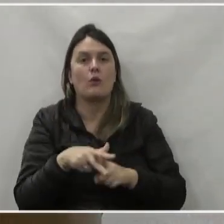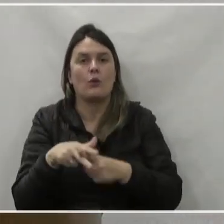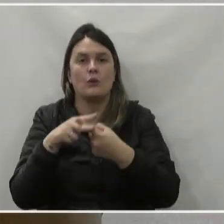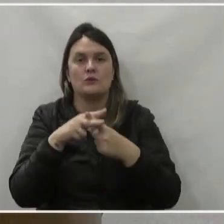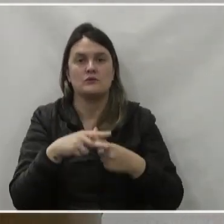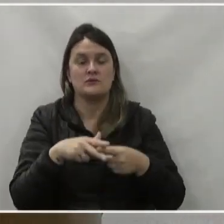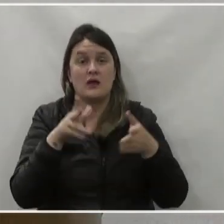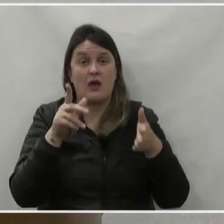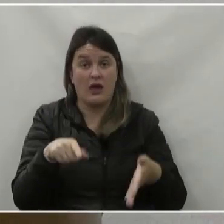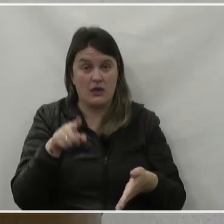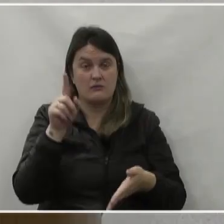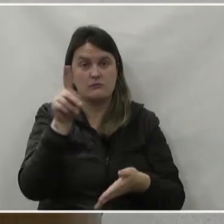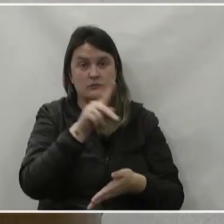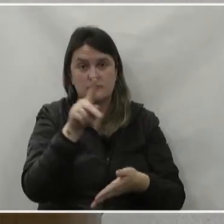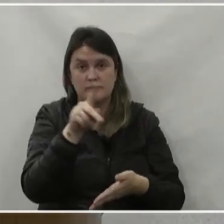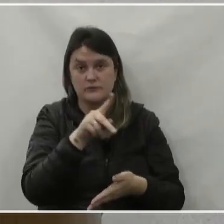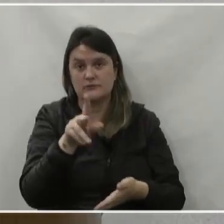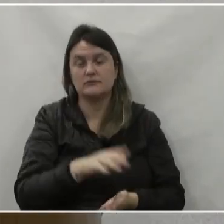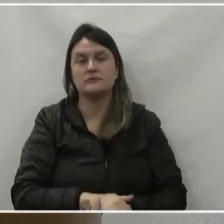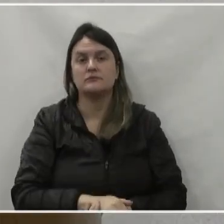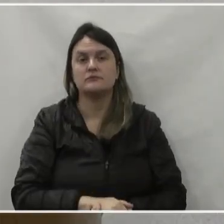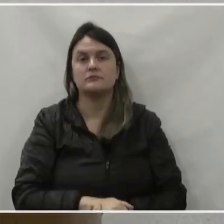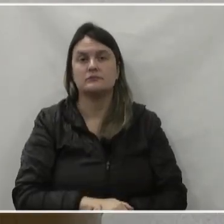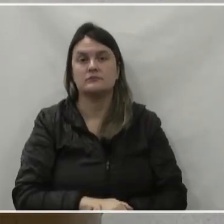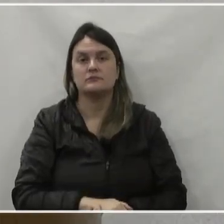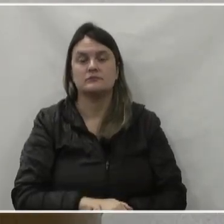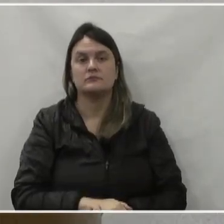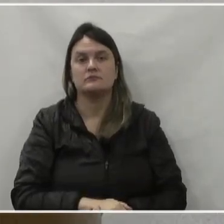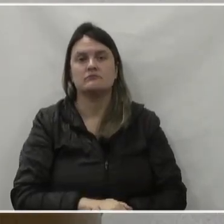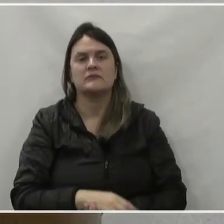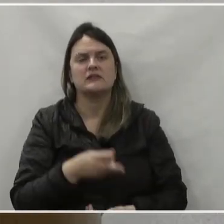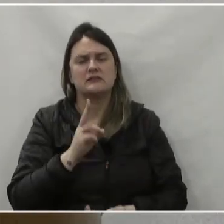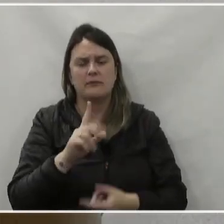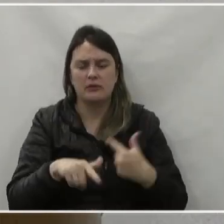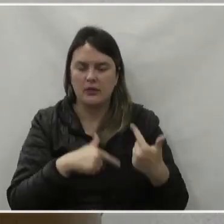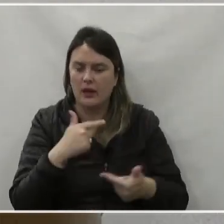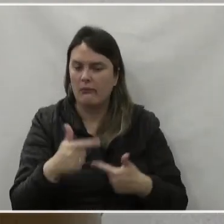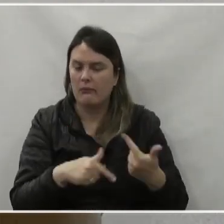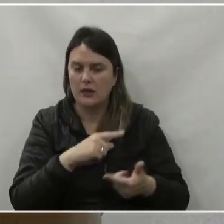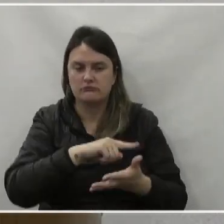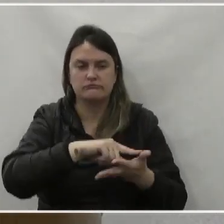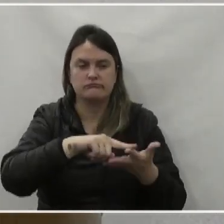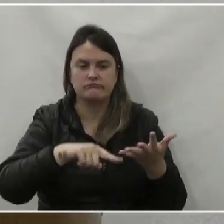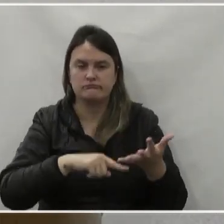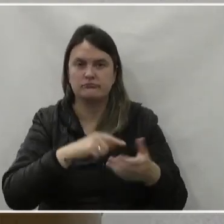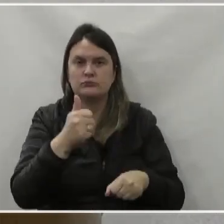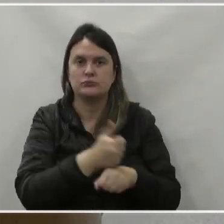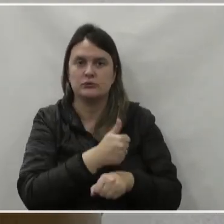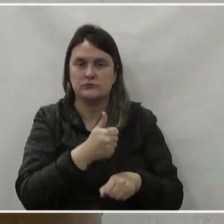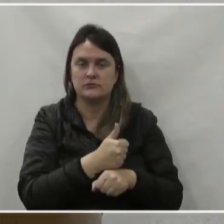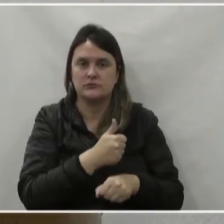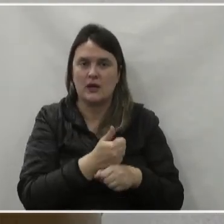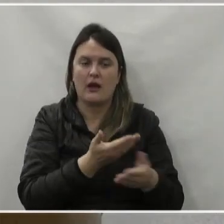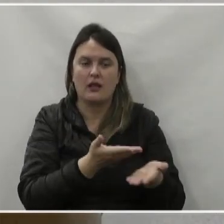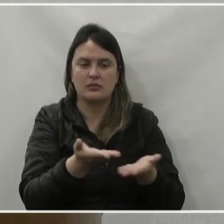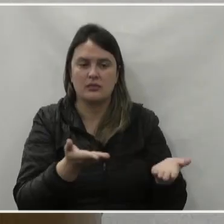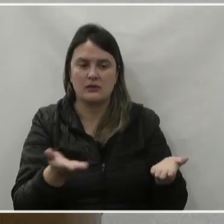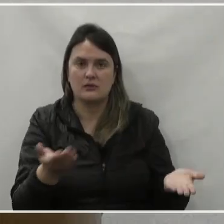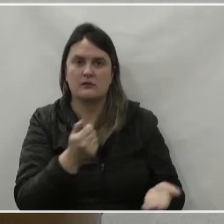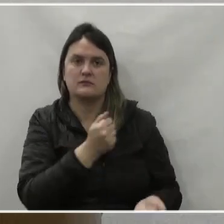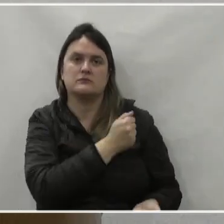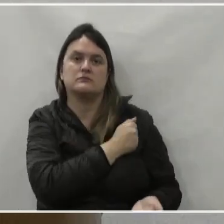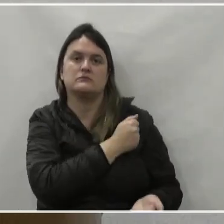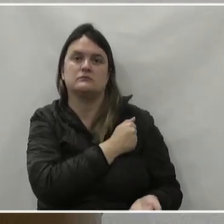falhas hoje é o professor. Se virando, né, em tantos profissionais para